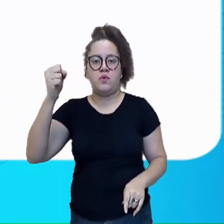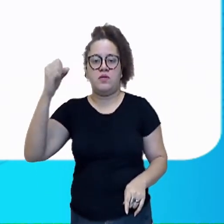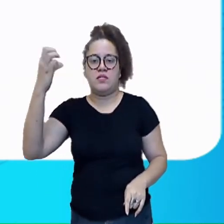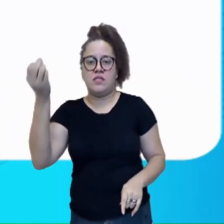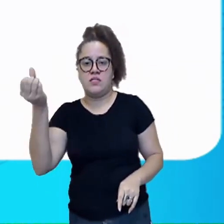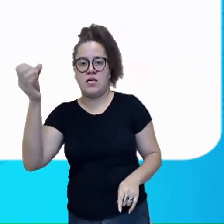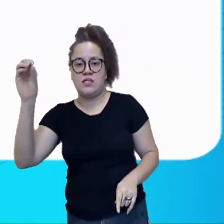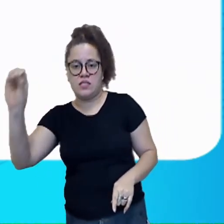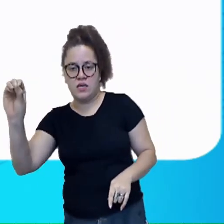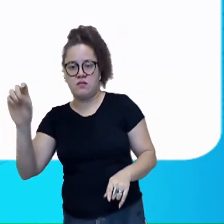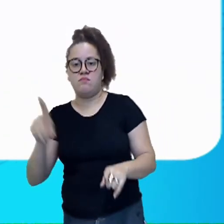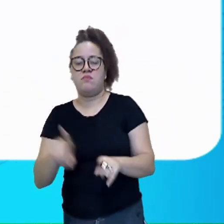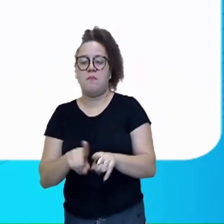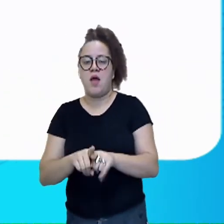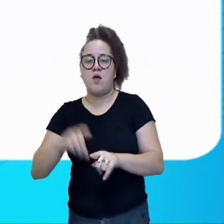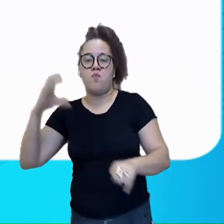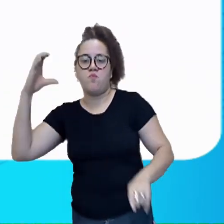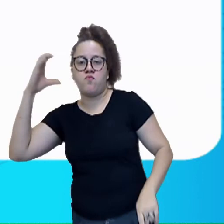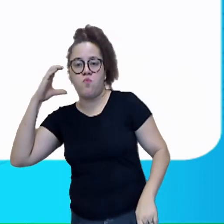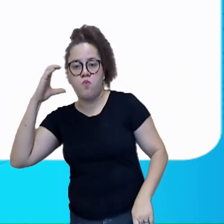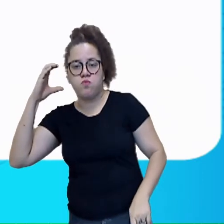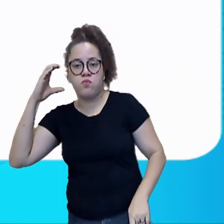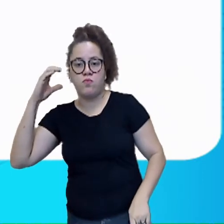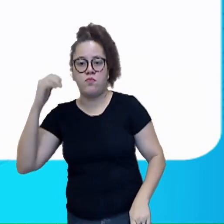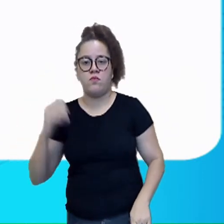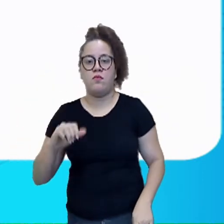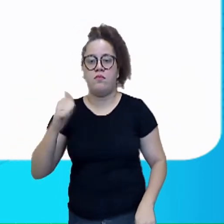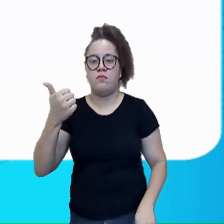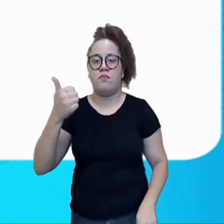1860. Depois veio o rádio, no ano também de